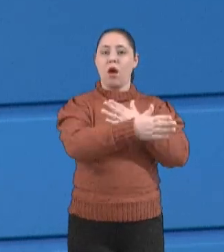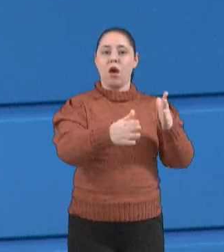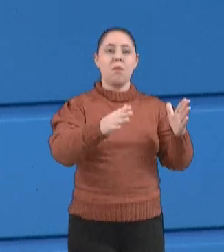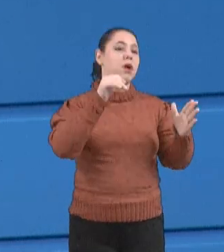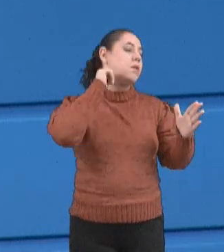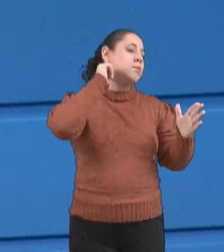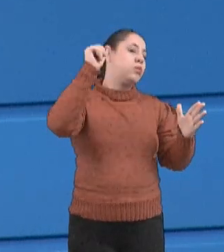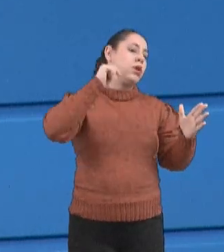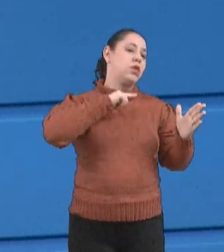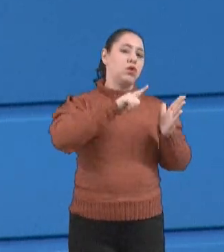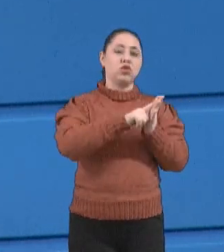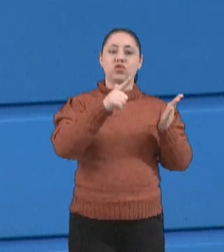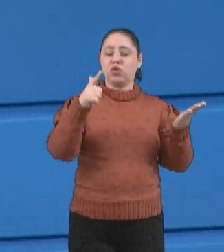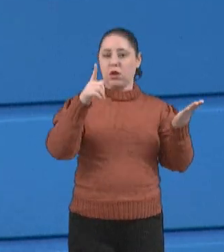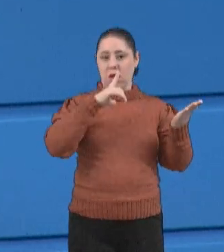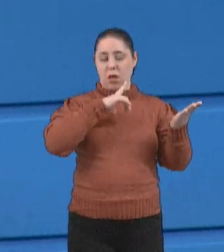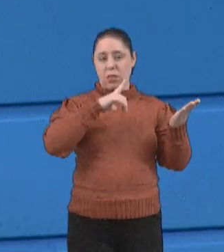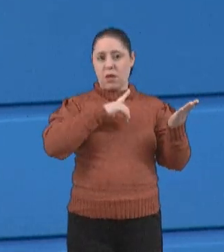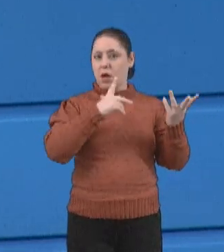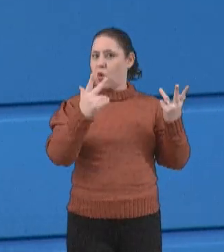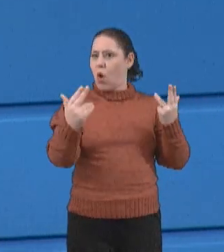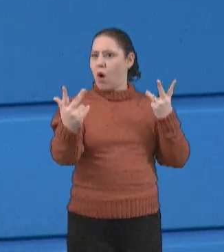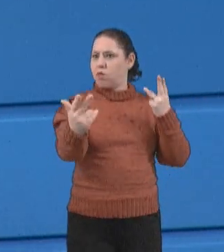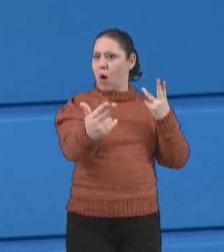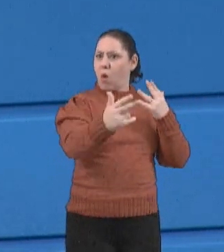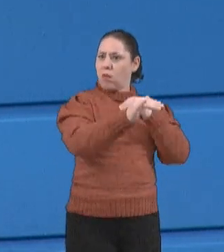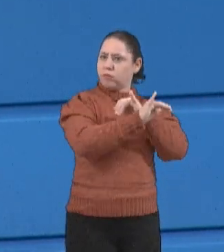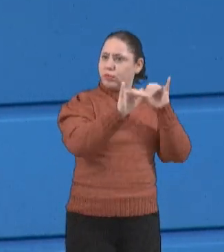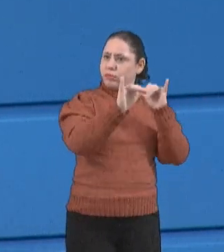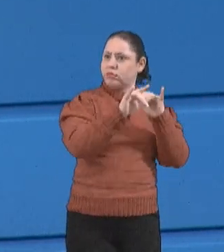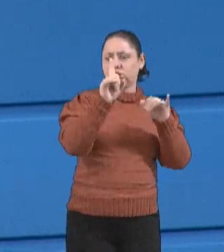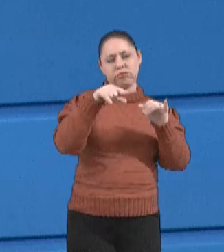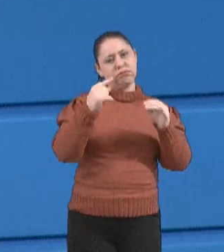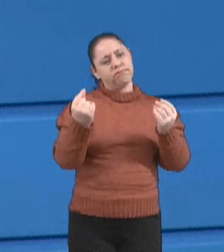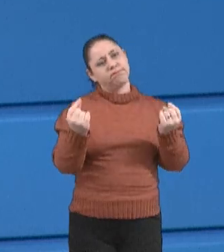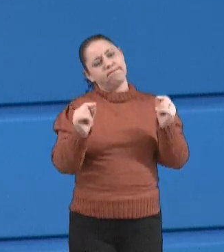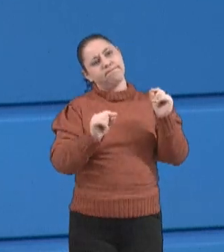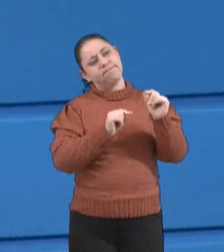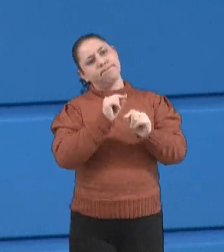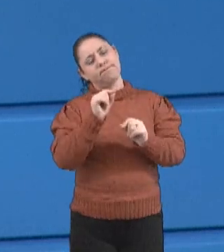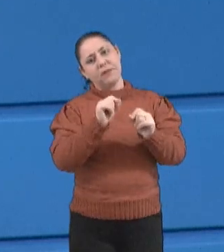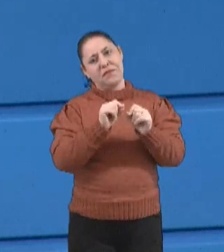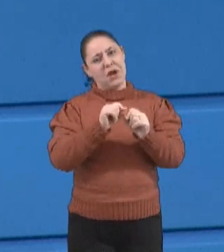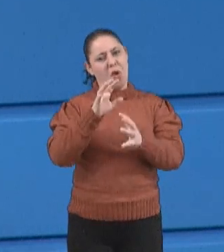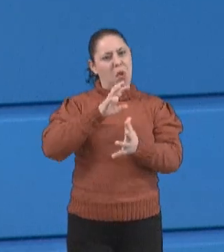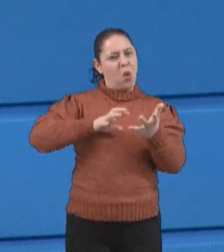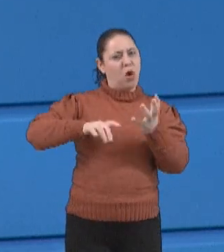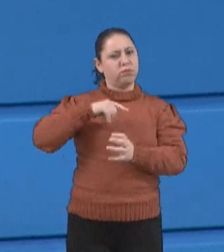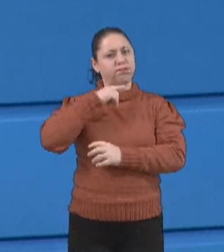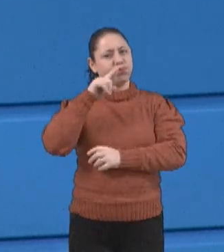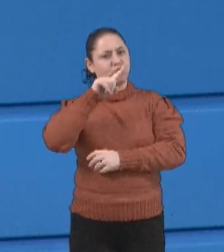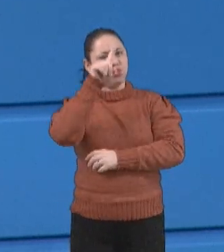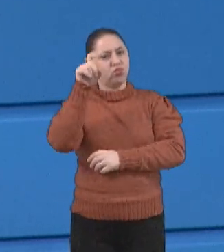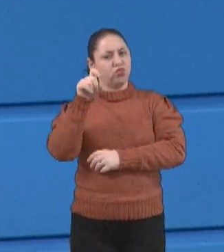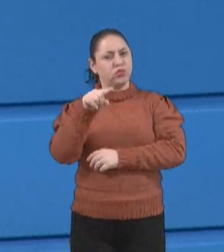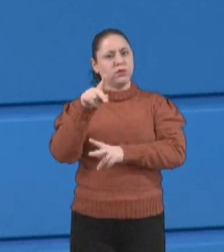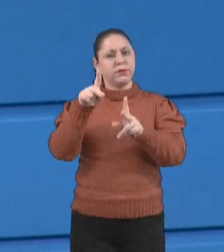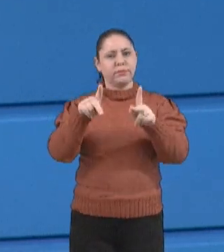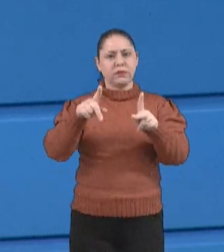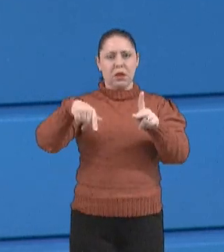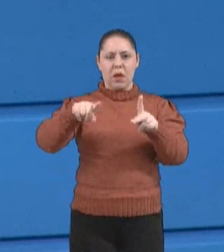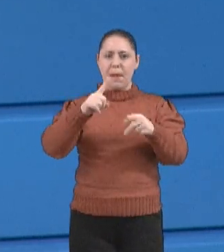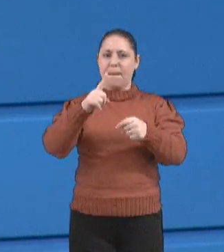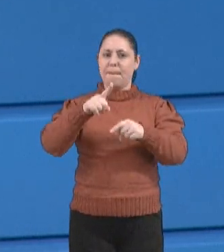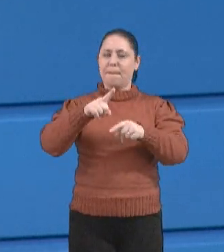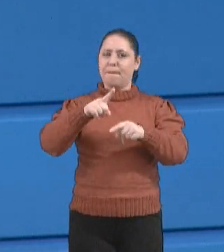havia exemplares com a mesma matéria. E lógico que isso gerou uma dúvida na população,